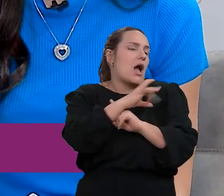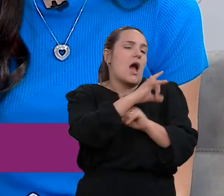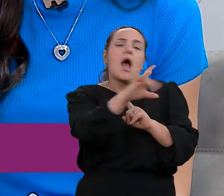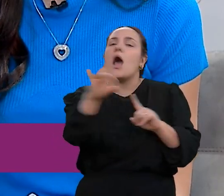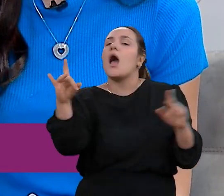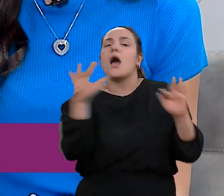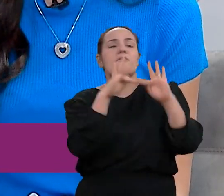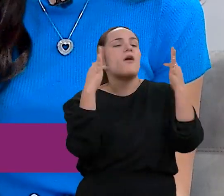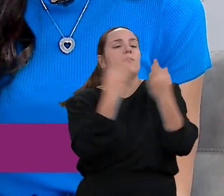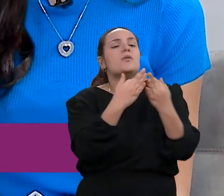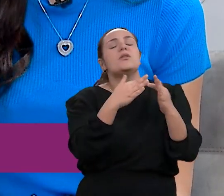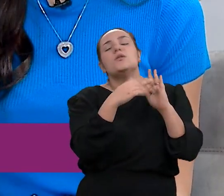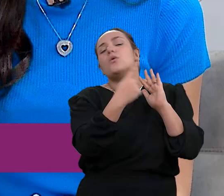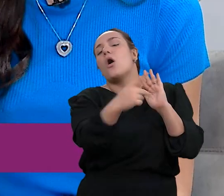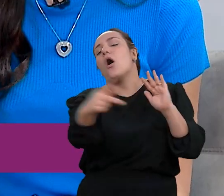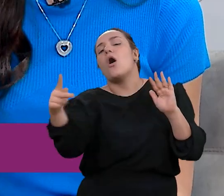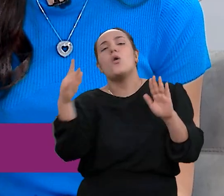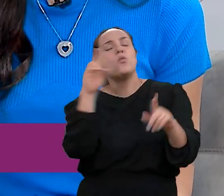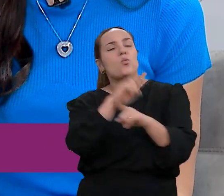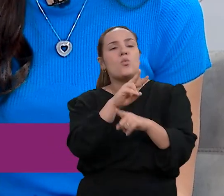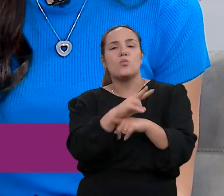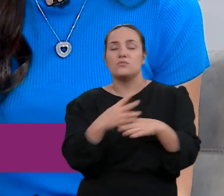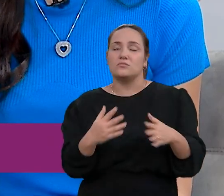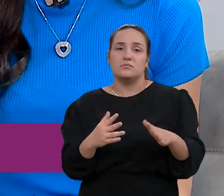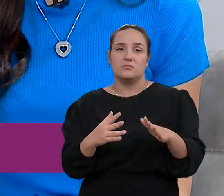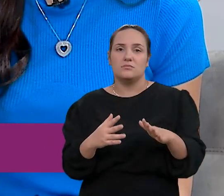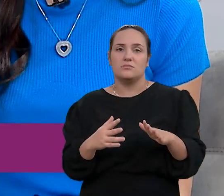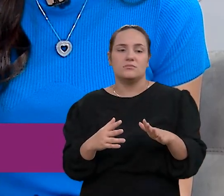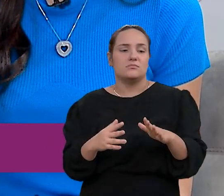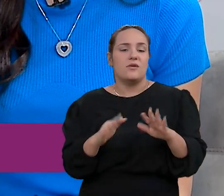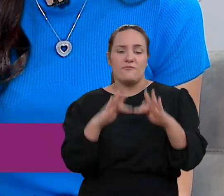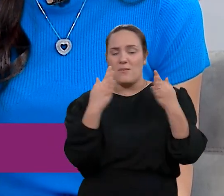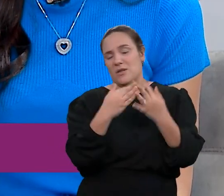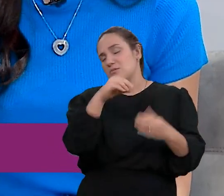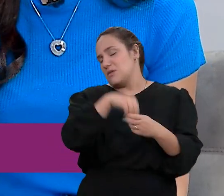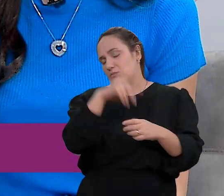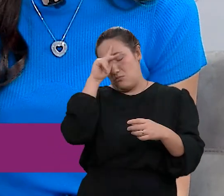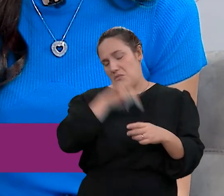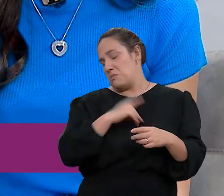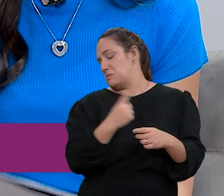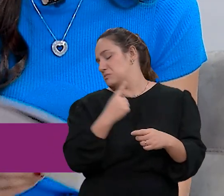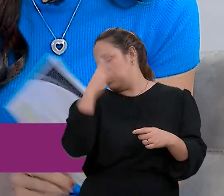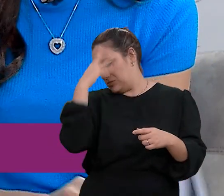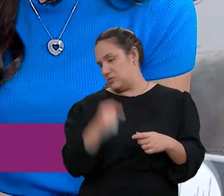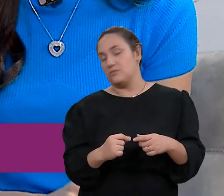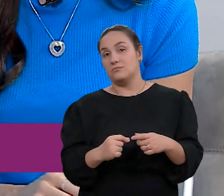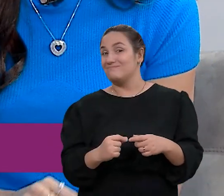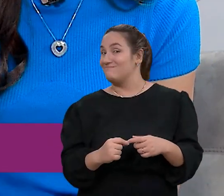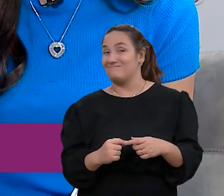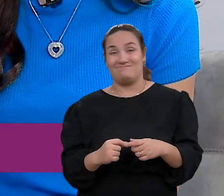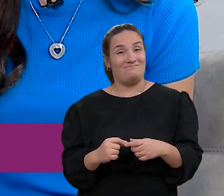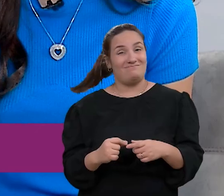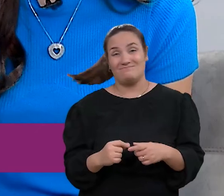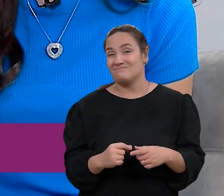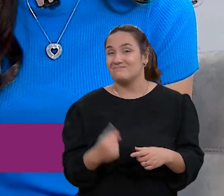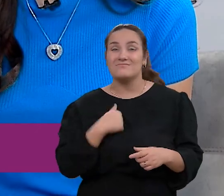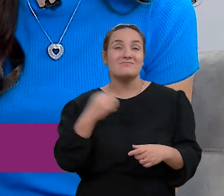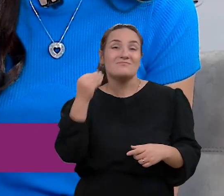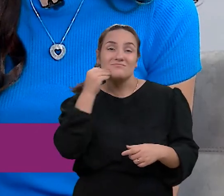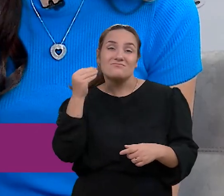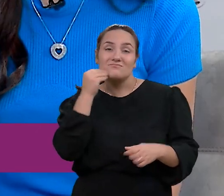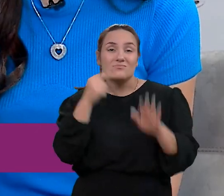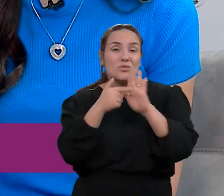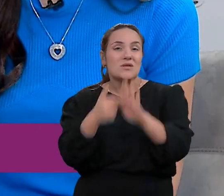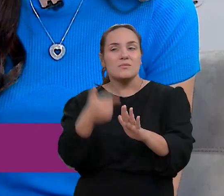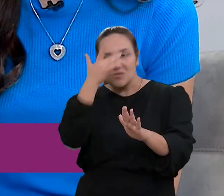cuidar do seu luto do seu morto e dos seus vivos né no caso as crianças e os seus cuidadores e a gente tá tentando convencer as